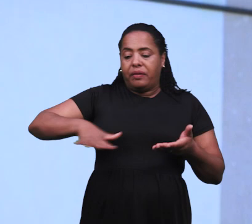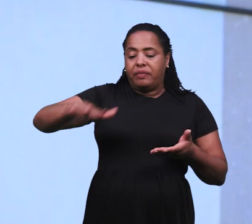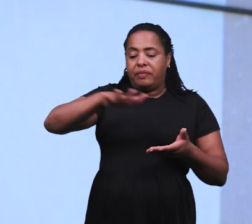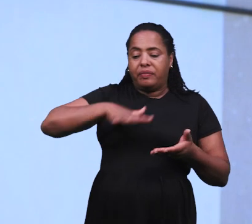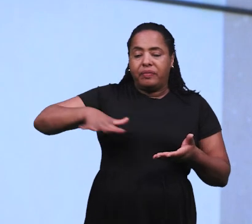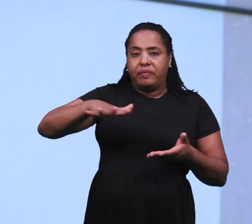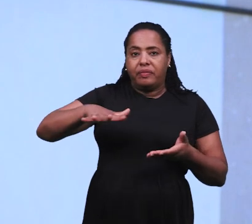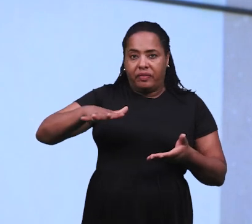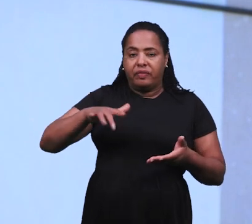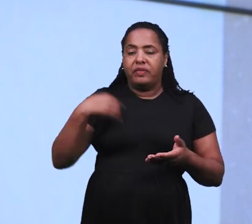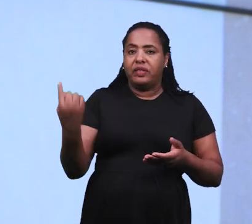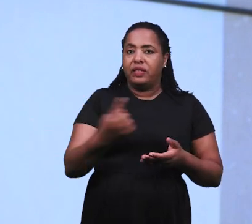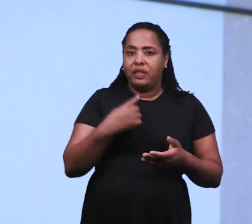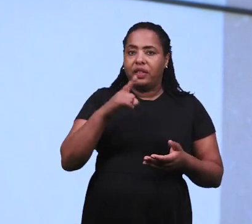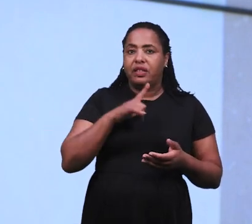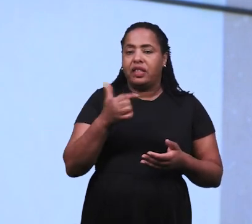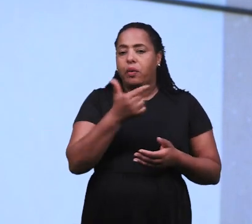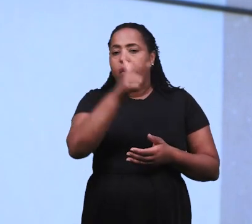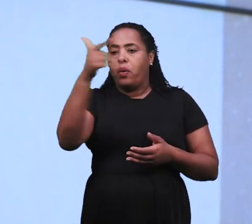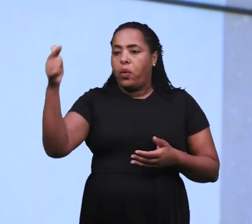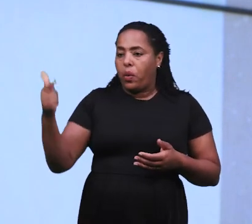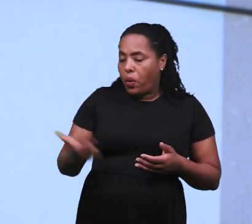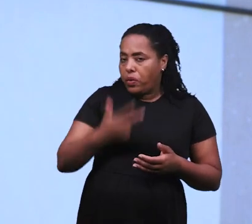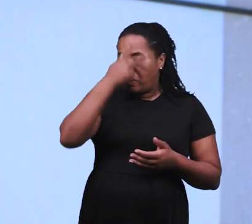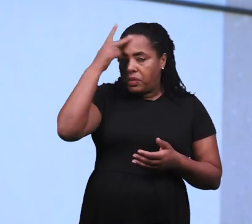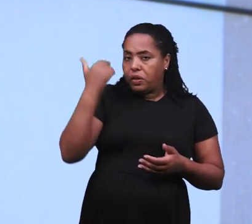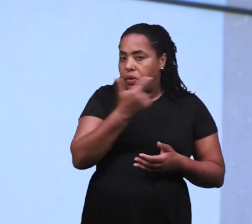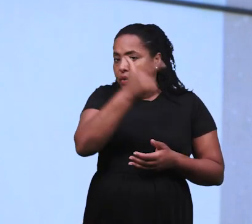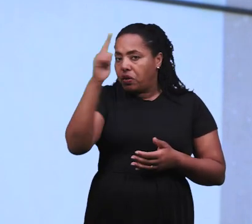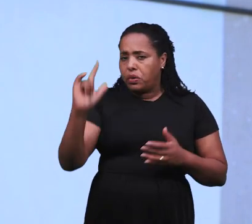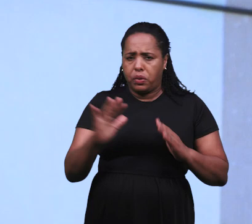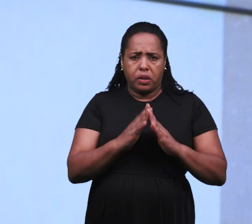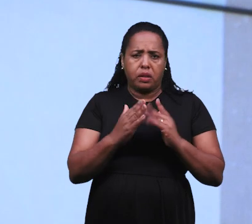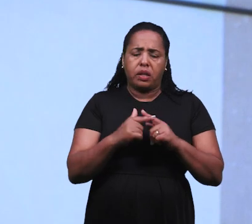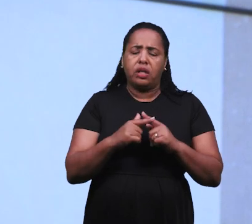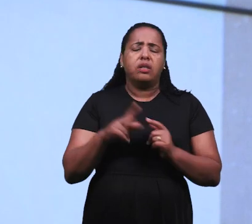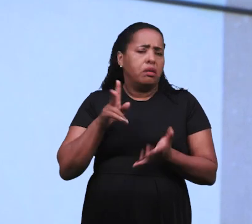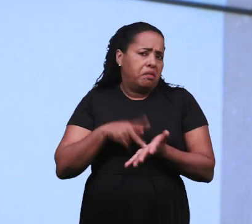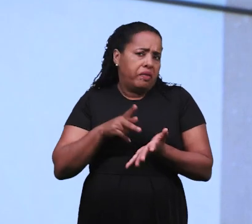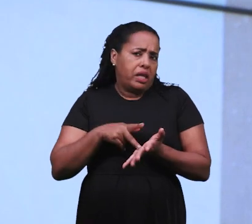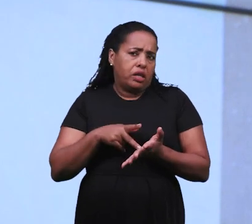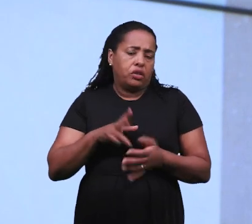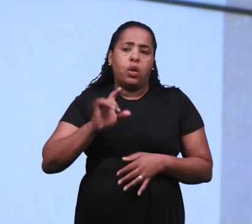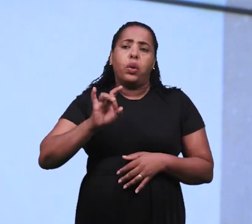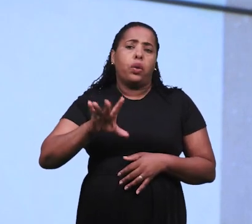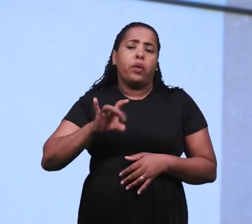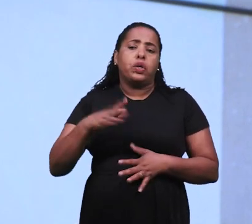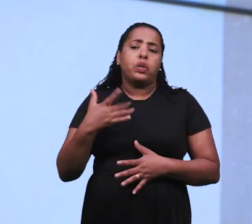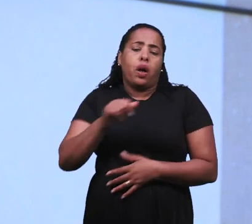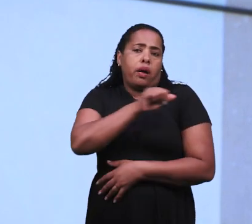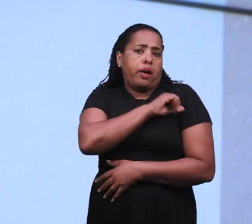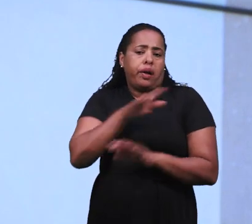que nós temos outras pessoas de outras denominações e tudo mais. E é verdade. Nós não temos só estudantes da Igreja